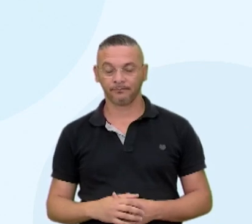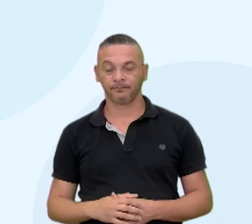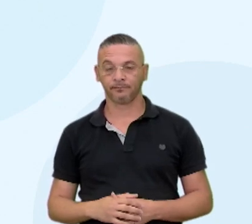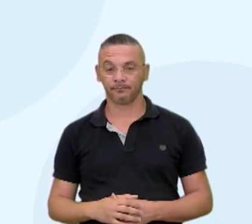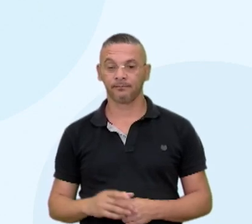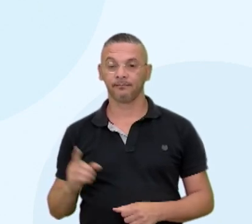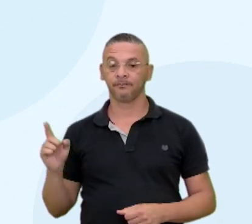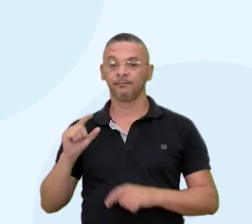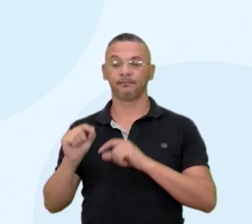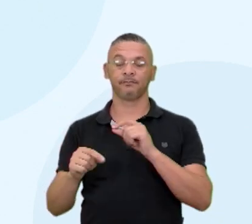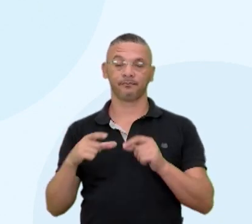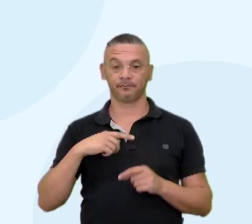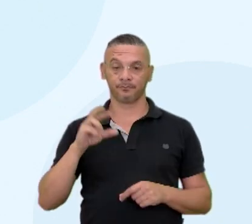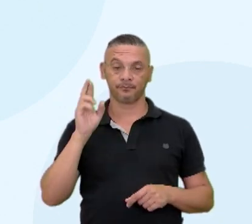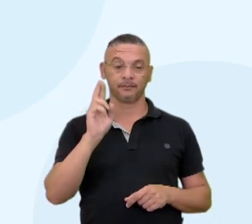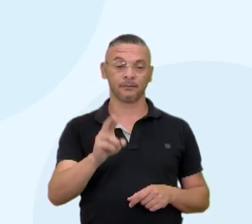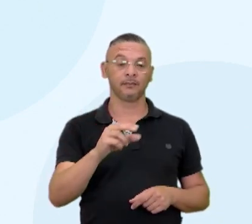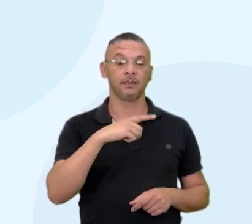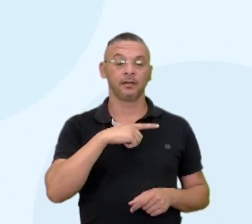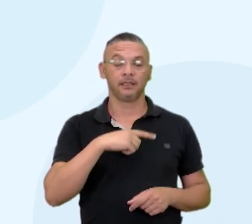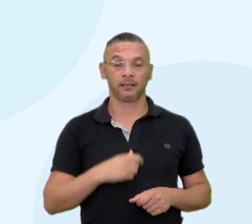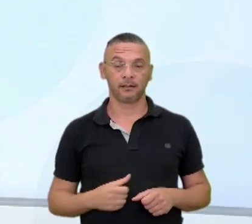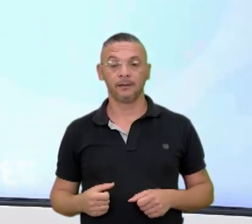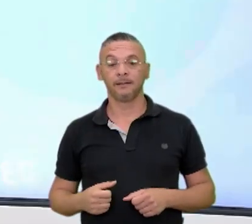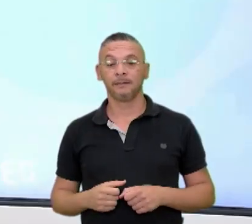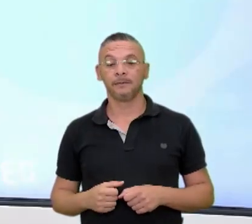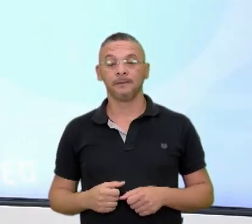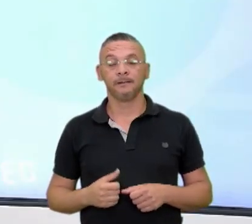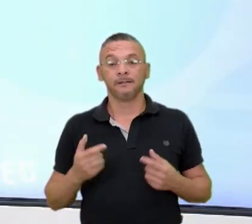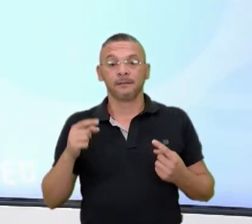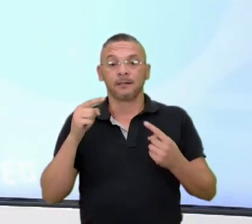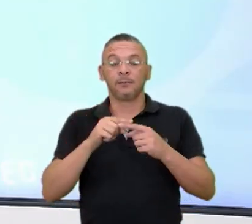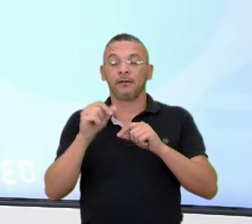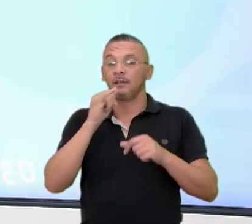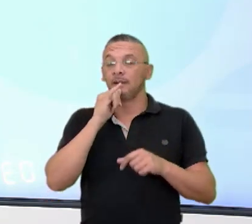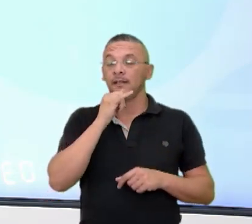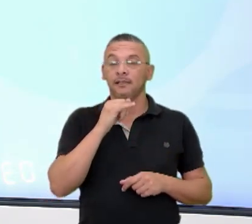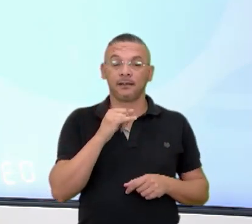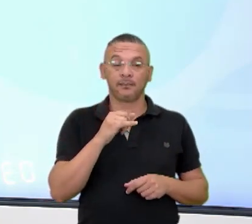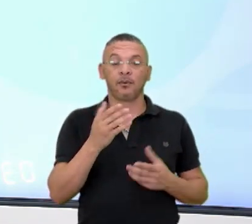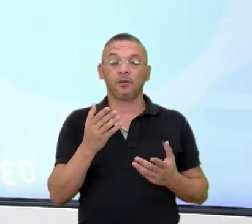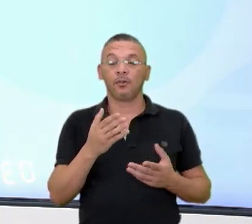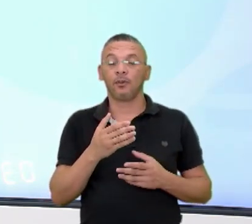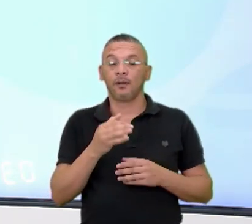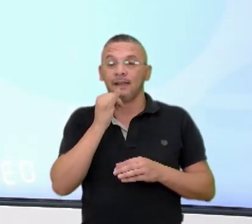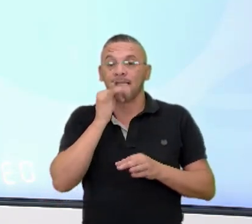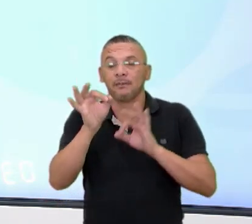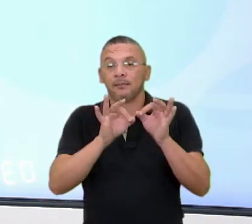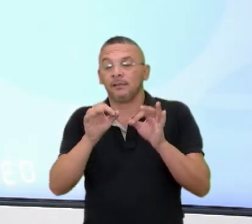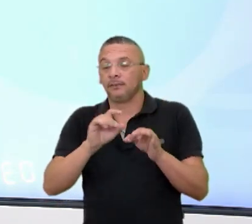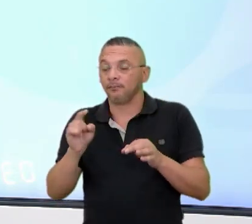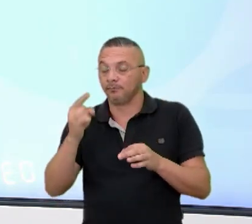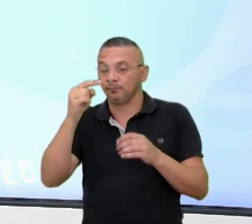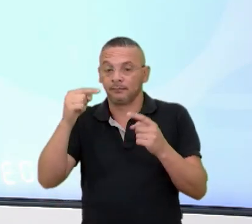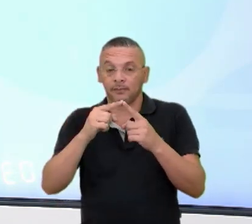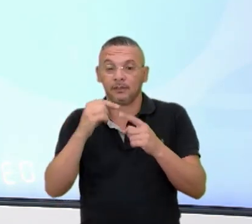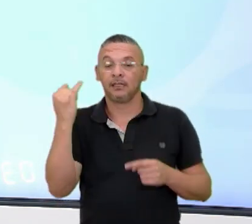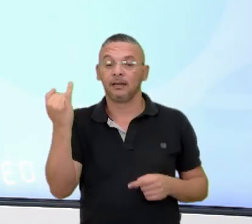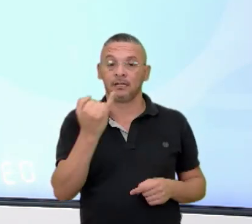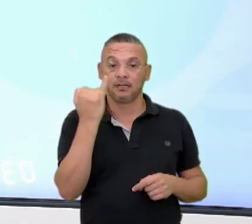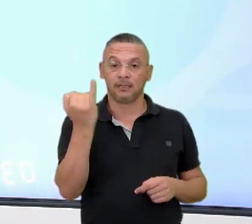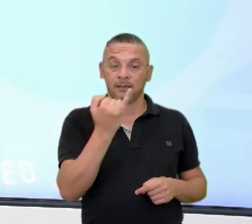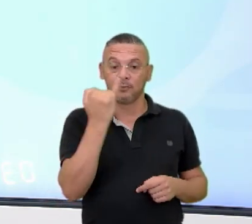se funcionou? Ah, professor, não funcionou não tá legal não. Mas tá, língua portuguesa, CMSP_EM. Fala comigo o que você está achando. E não se esqueça